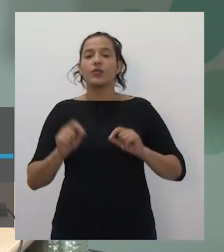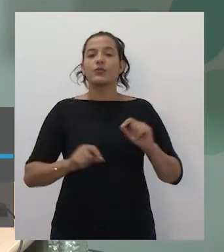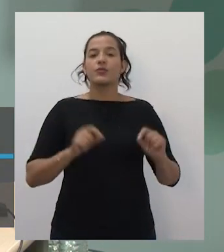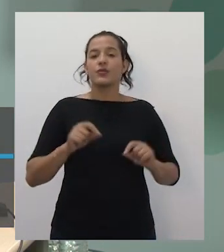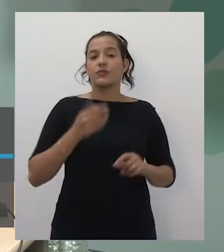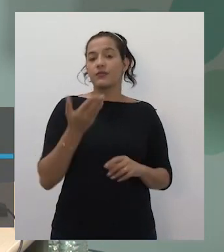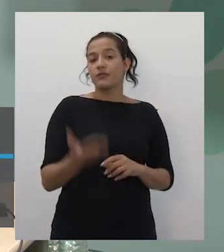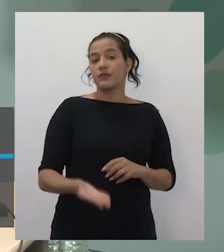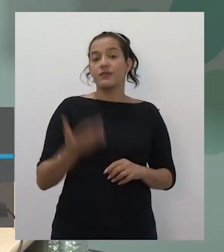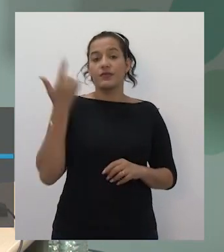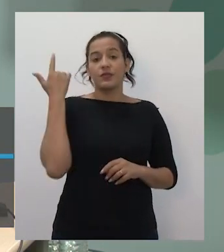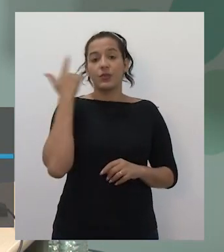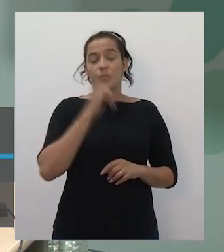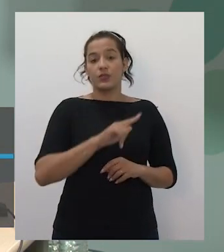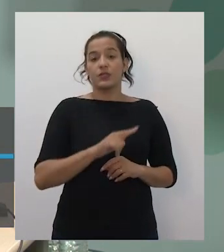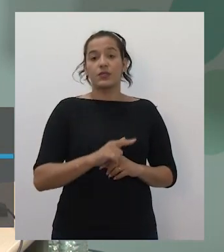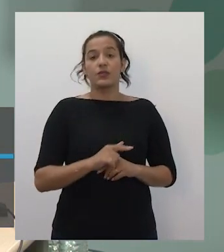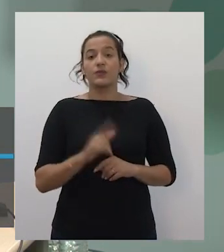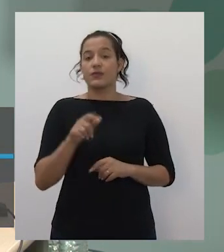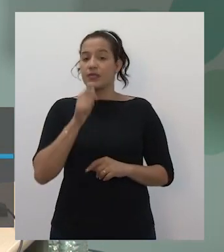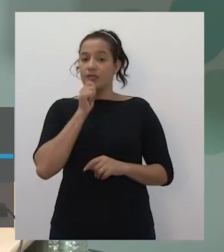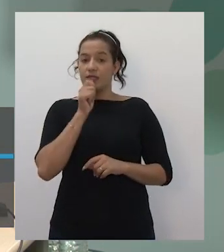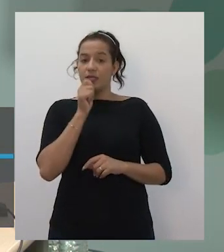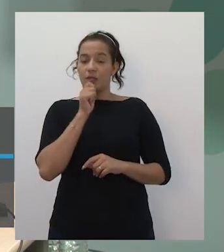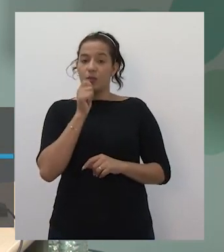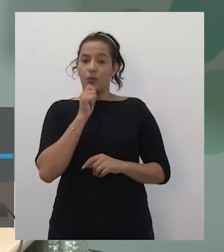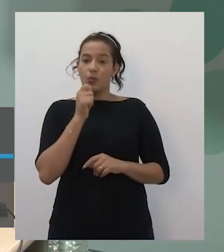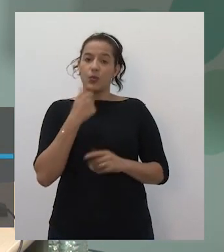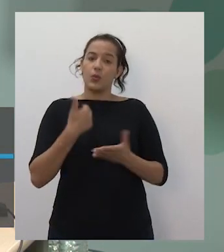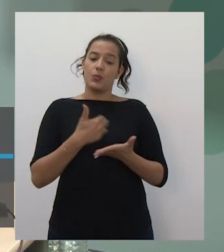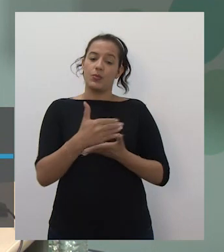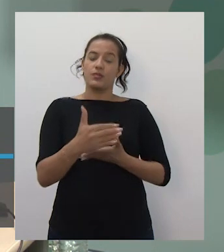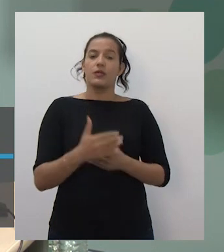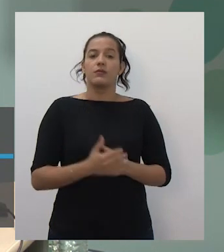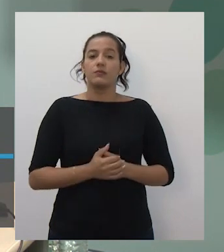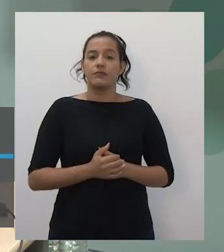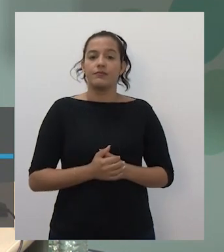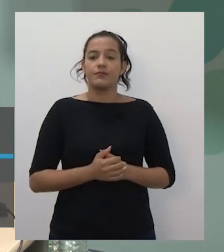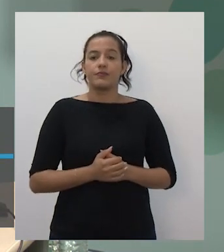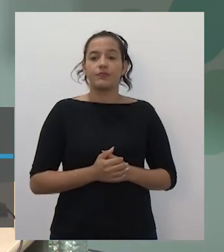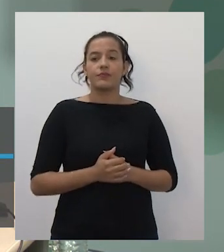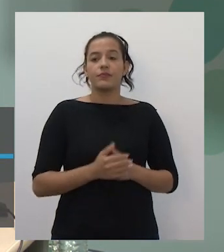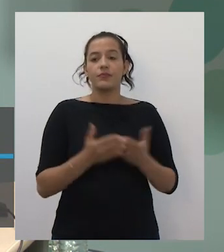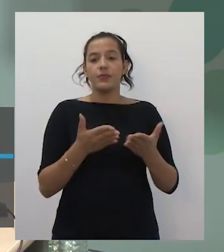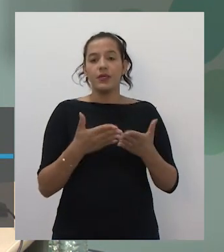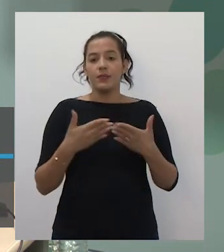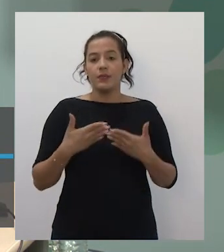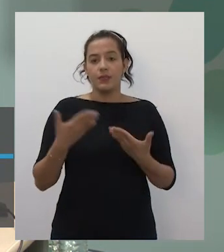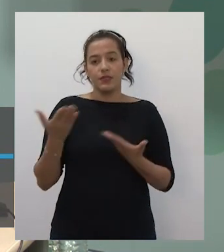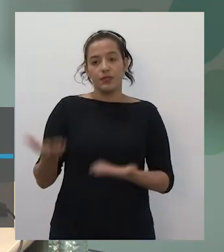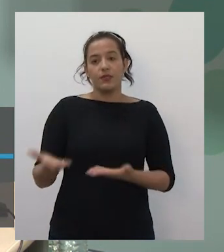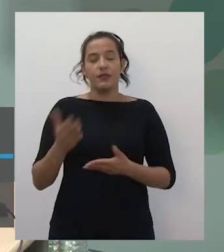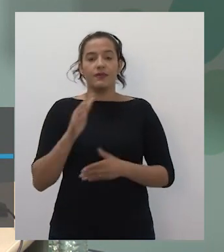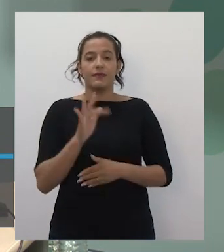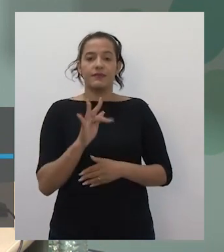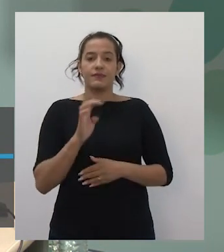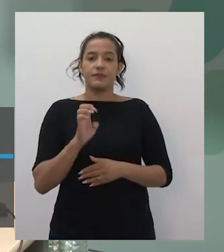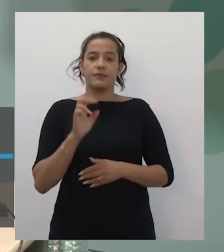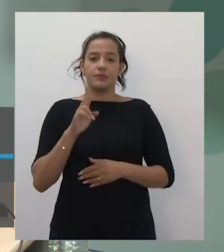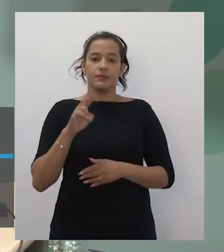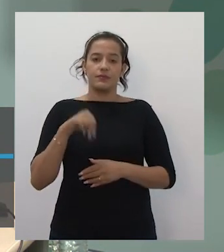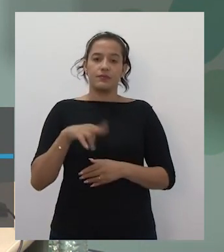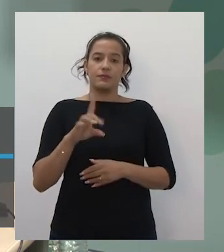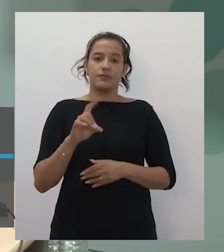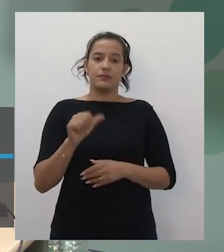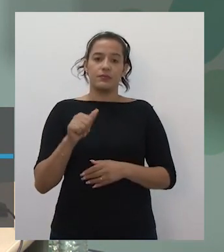você realmente não tinha feito, ainda não tinha começado, né? Então, vou pedir aqui para Maria Fernanda, para ela falar um pouquinho com a